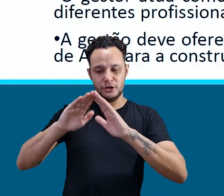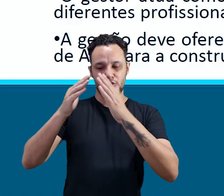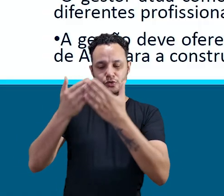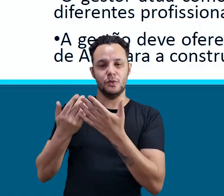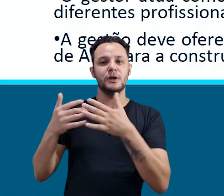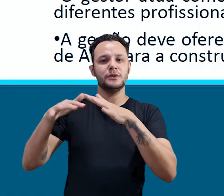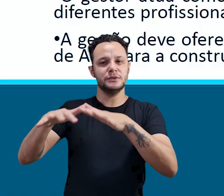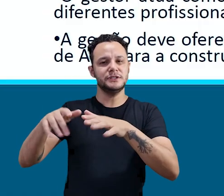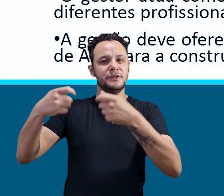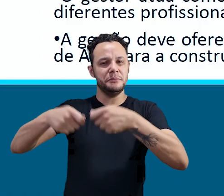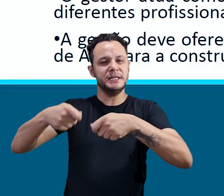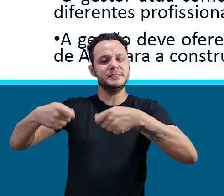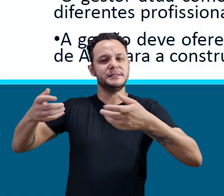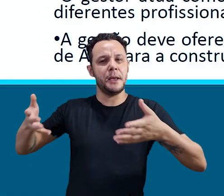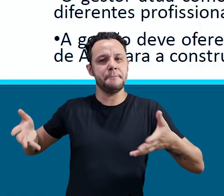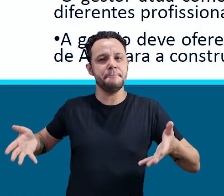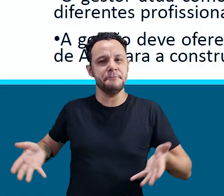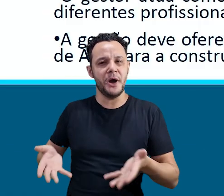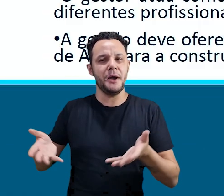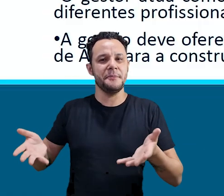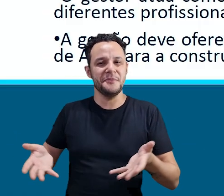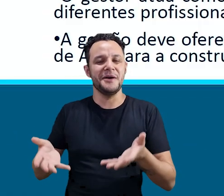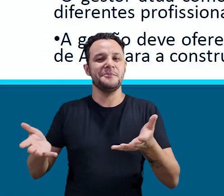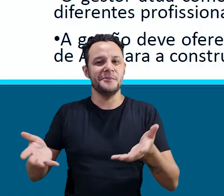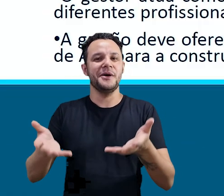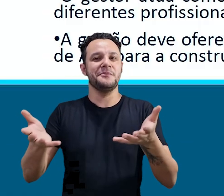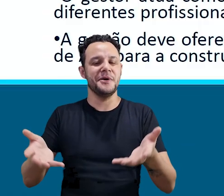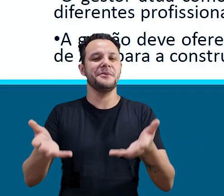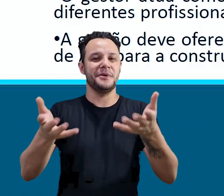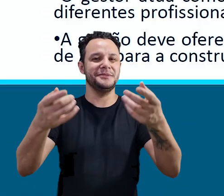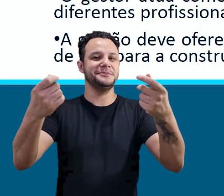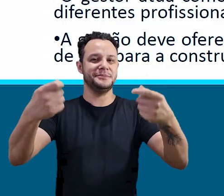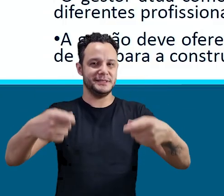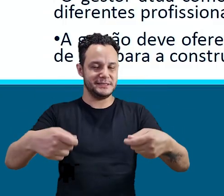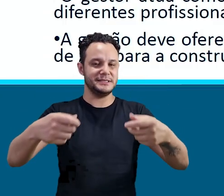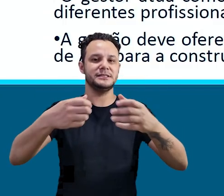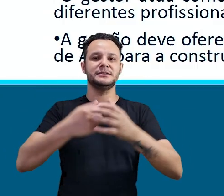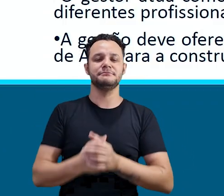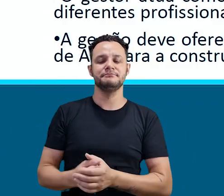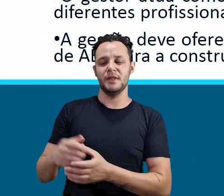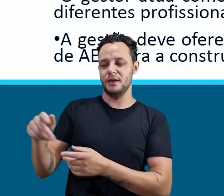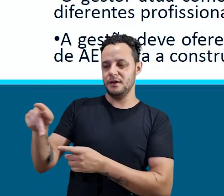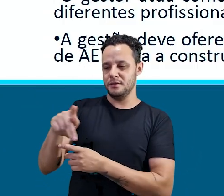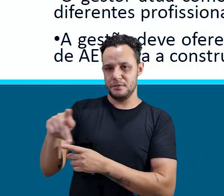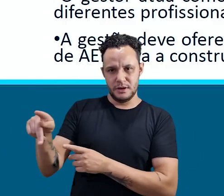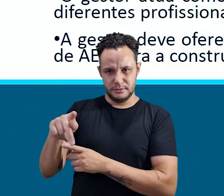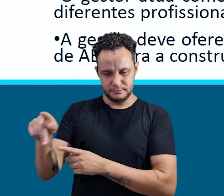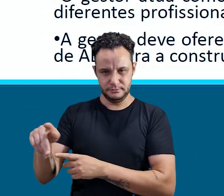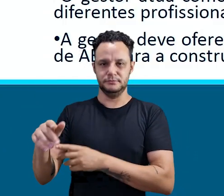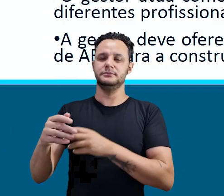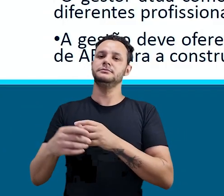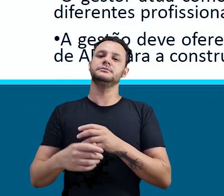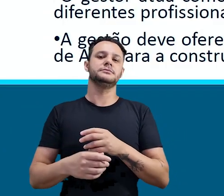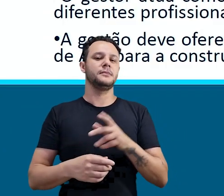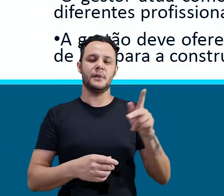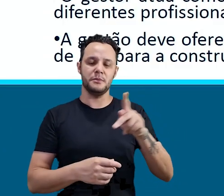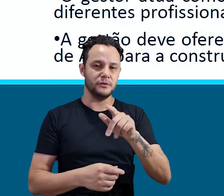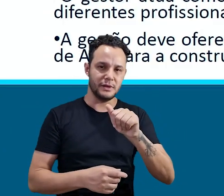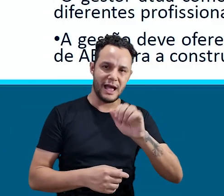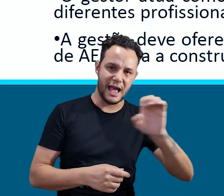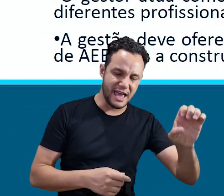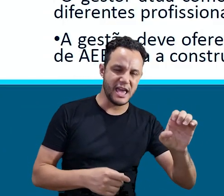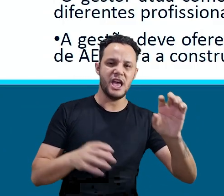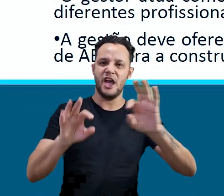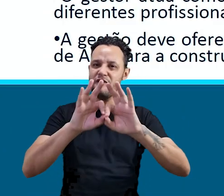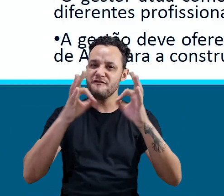própria cultura inclusiva na escola. Veja, estimular e garantir que o professor regente, o professor do